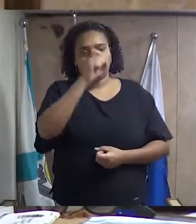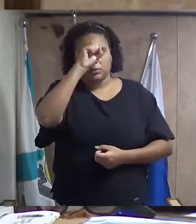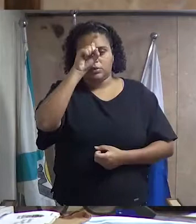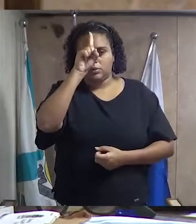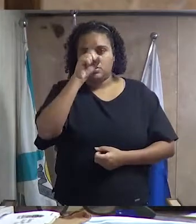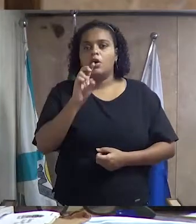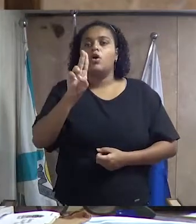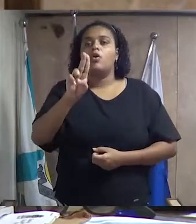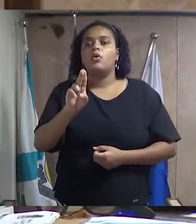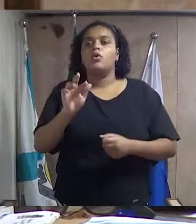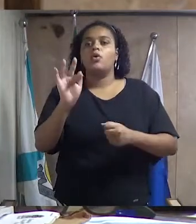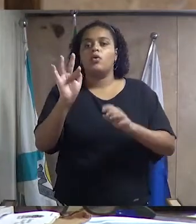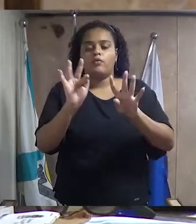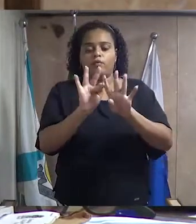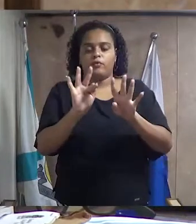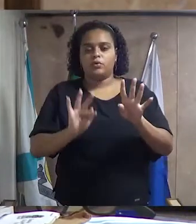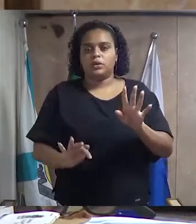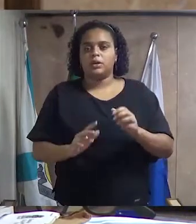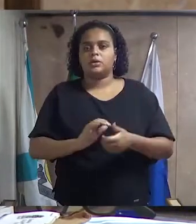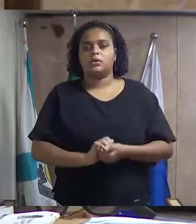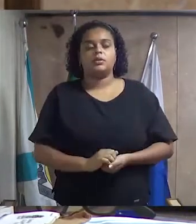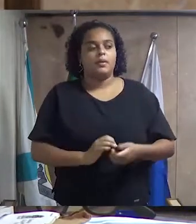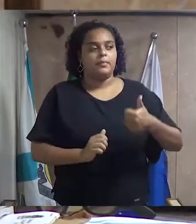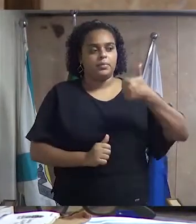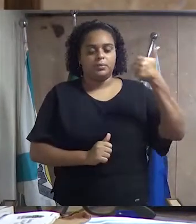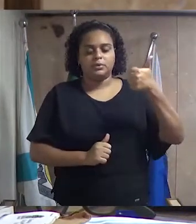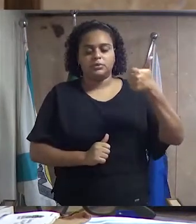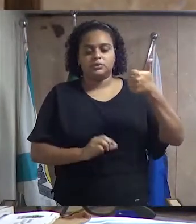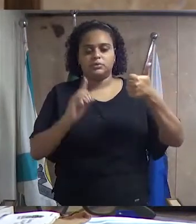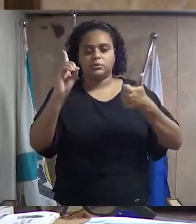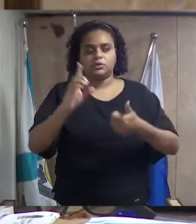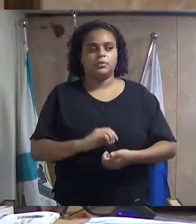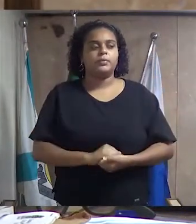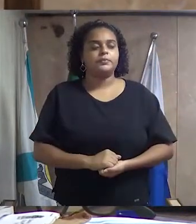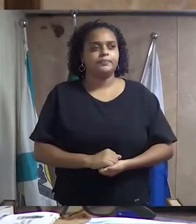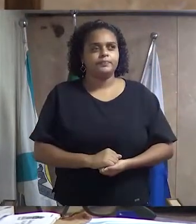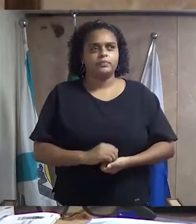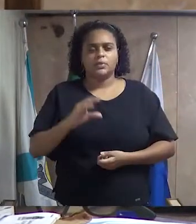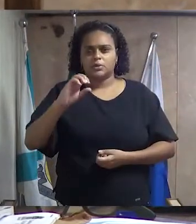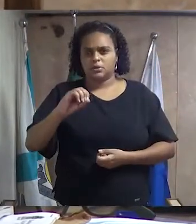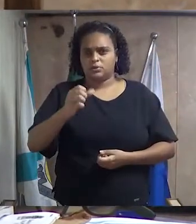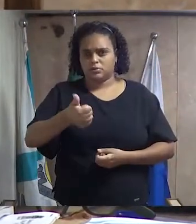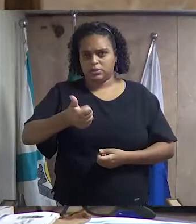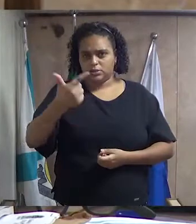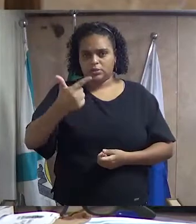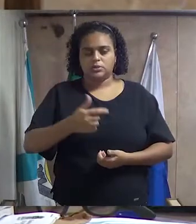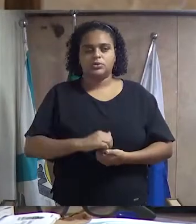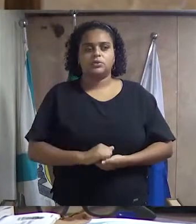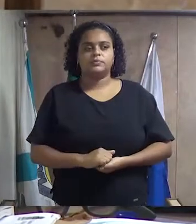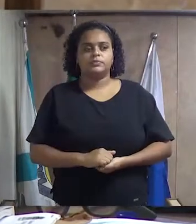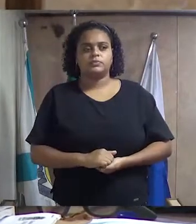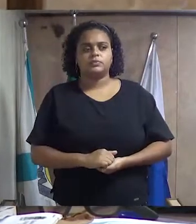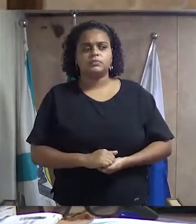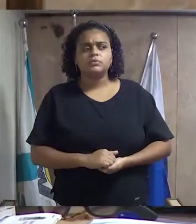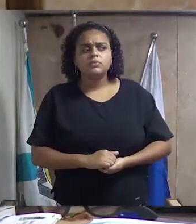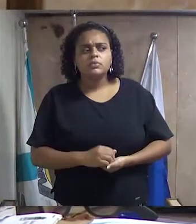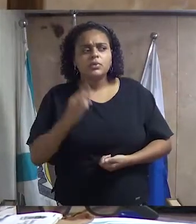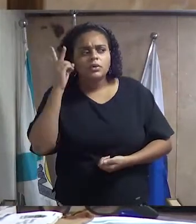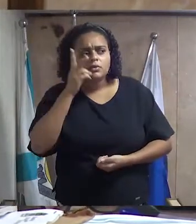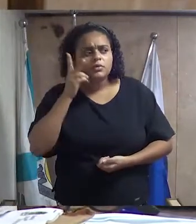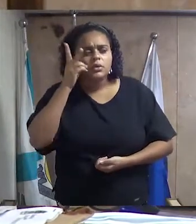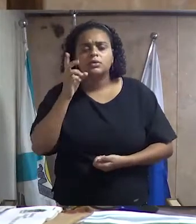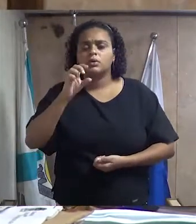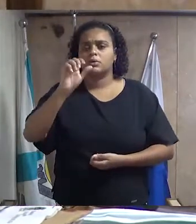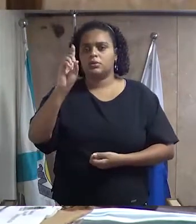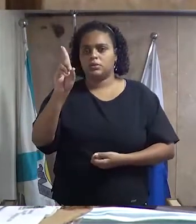Fundec do bairro Jardim Real, primeiro distrito desse município. Indicação 016, do excelentíssimo senhor vereador